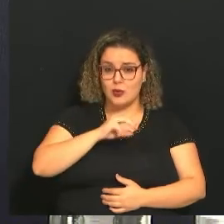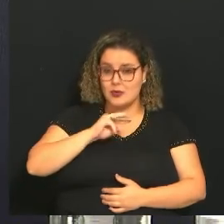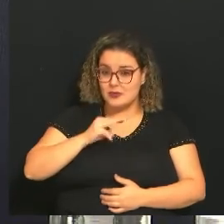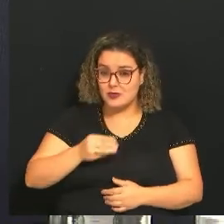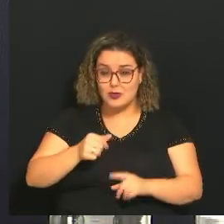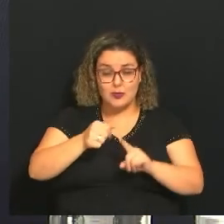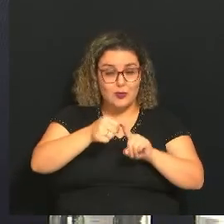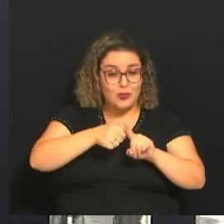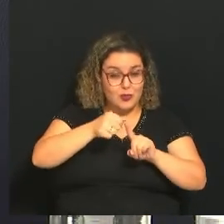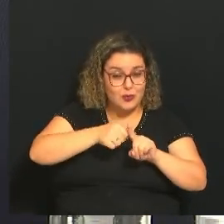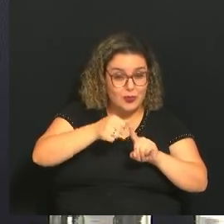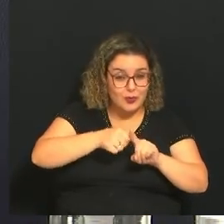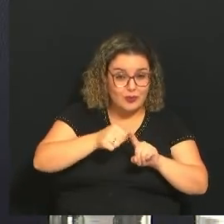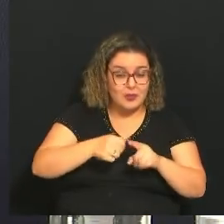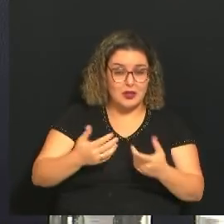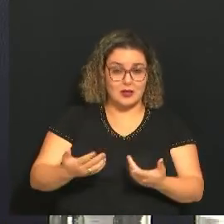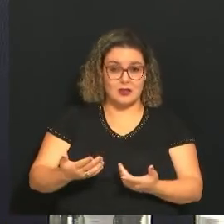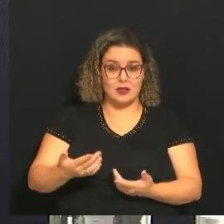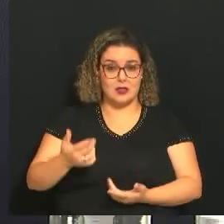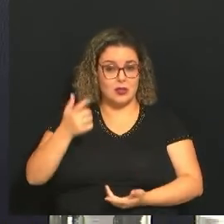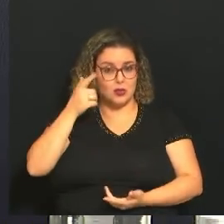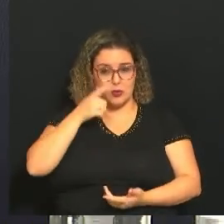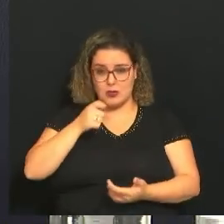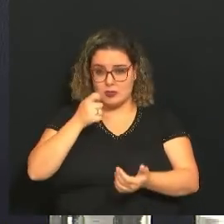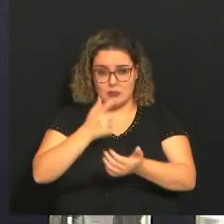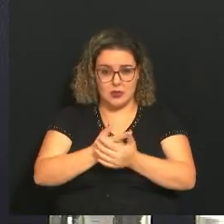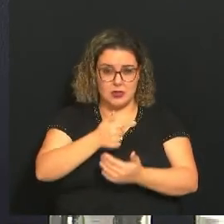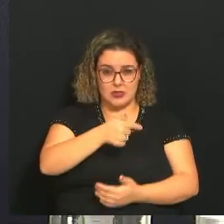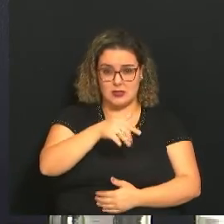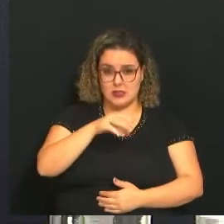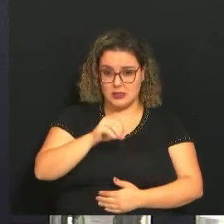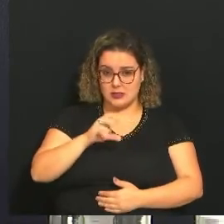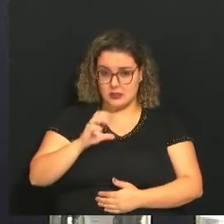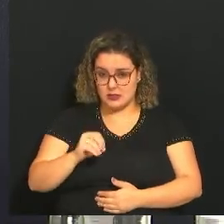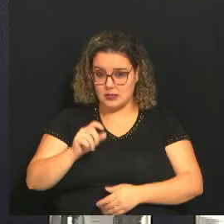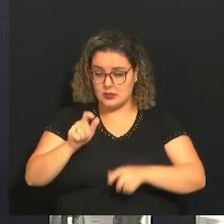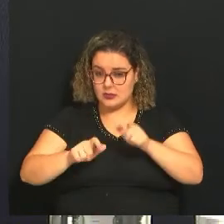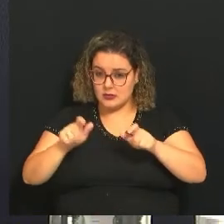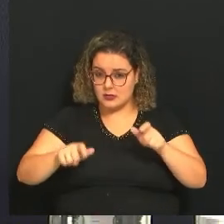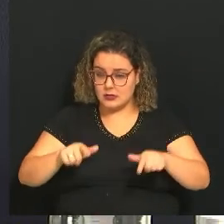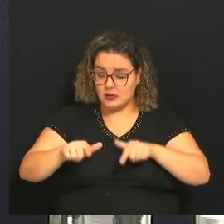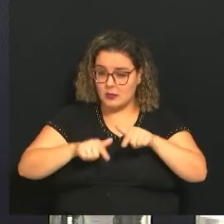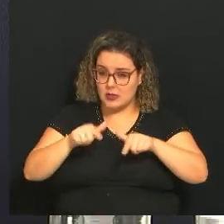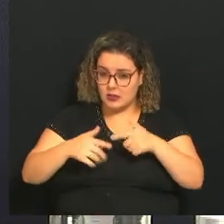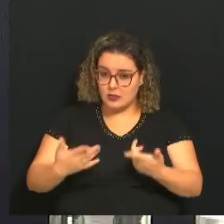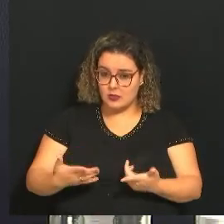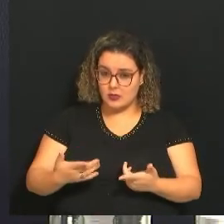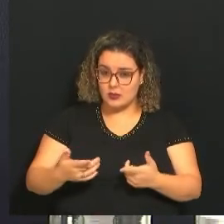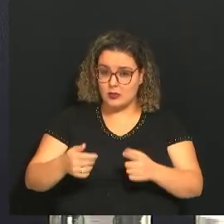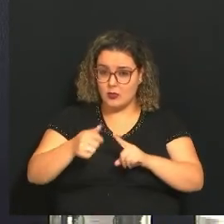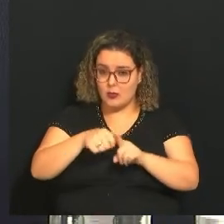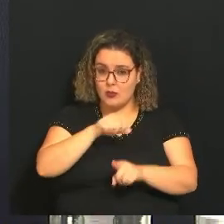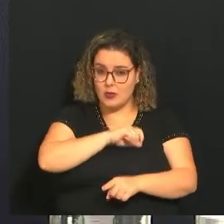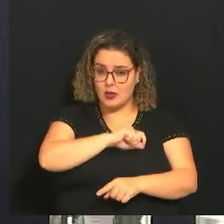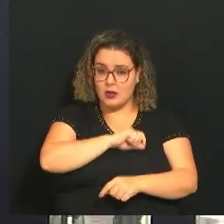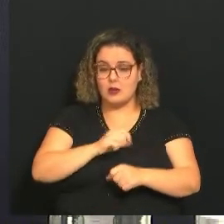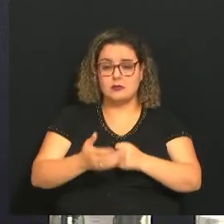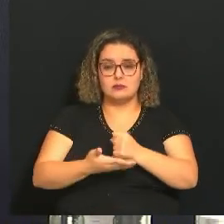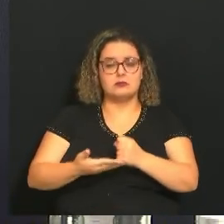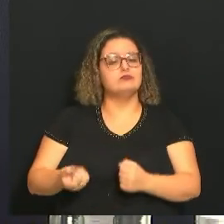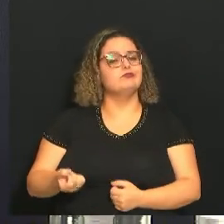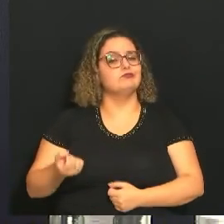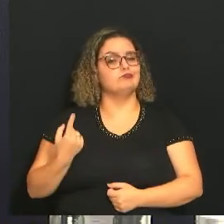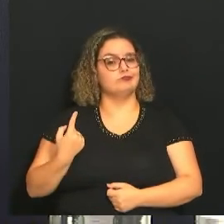o pagamento de 700 funcionárias que ganham salário mínimo, né? Ou seja, tem algo muito estranho aí. Então, acho que a gente